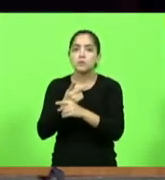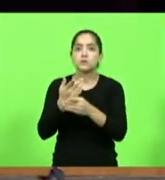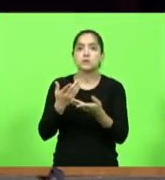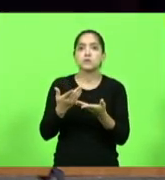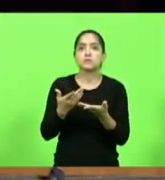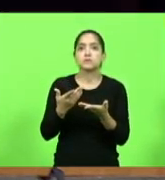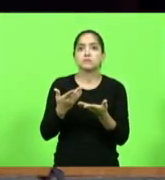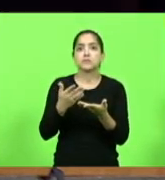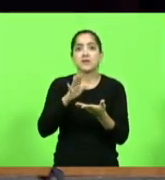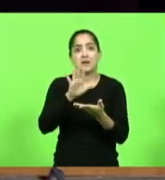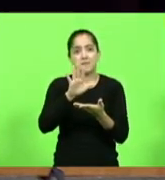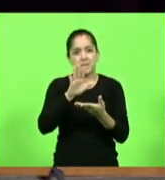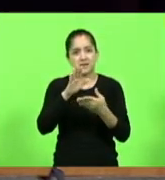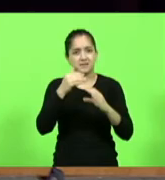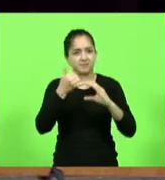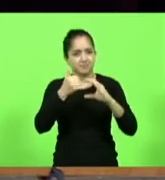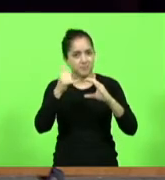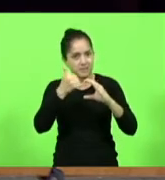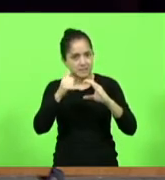Mas a Celesc não tem